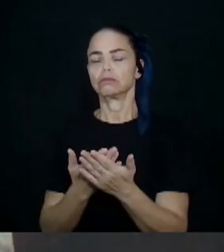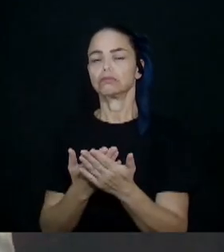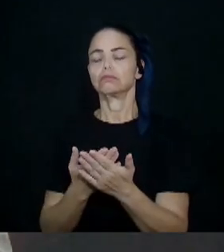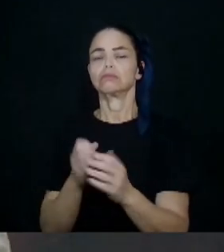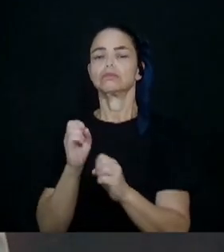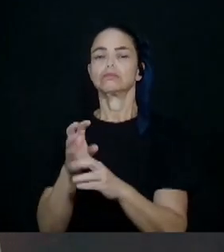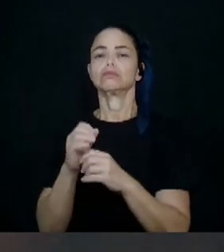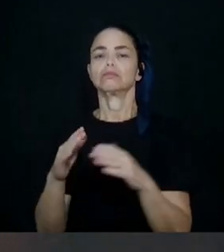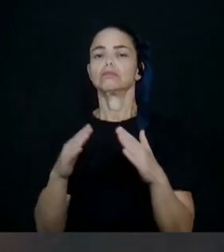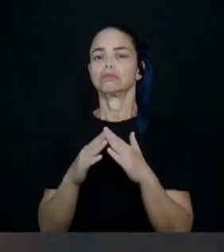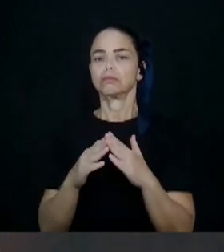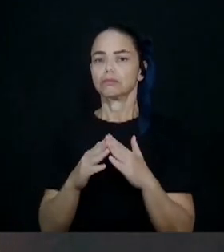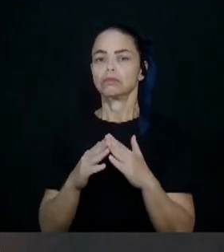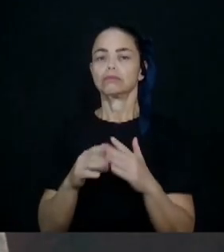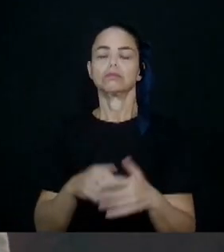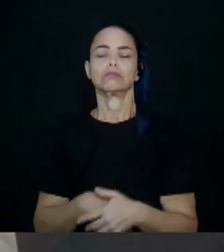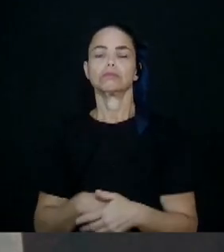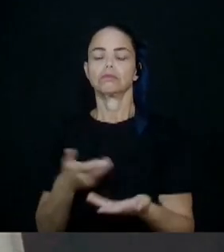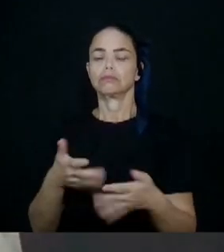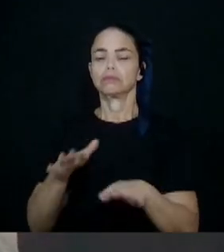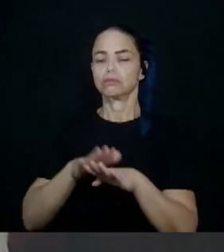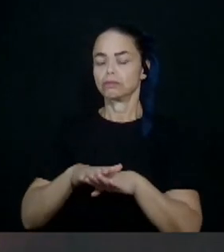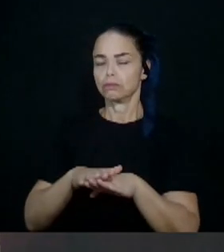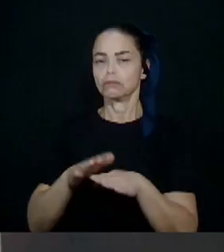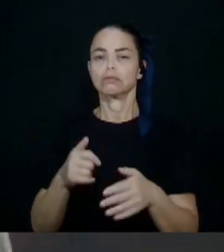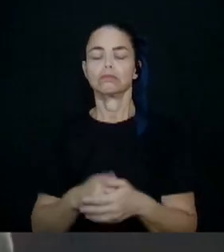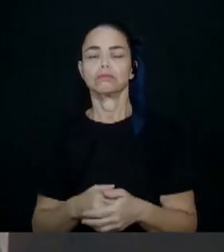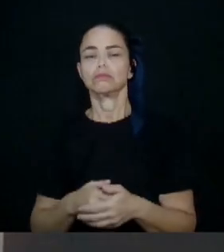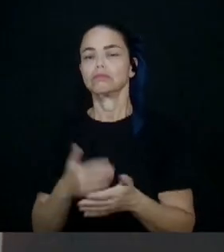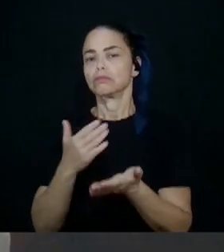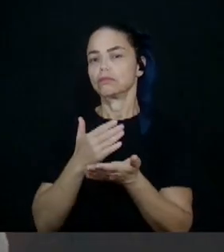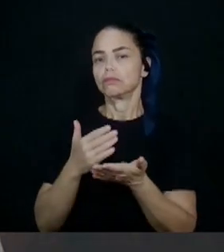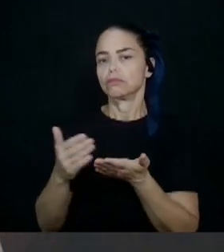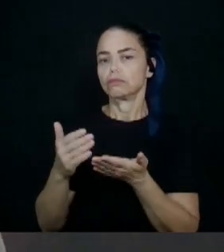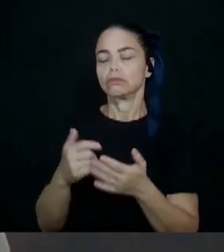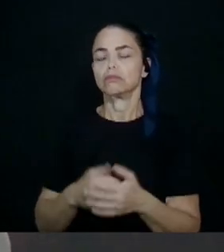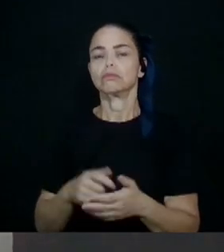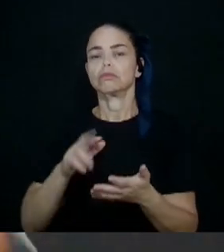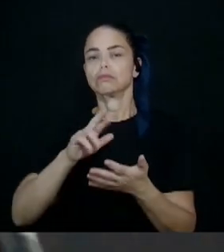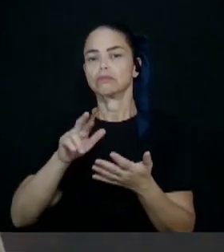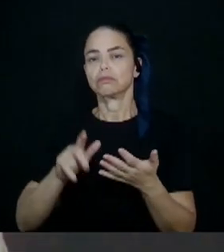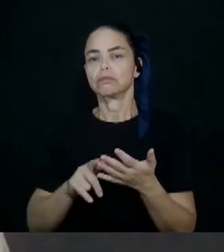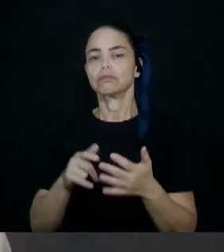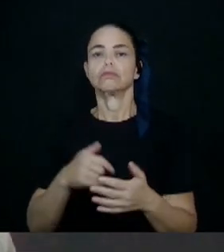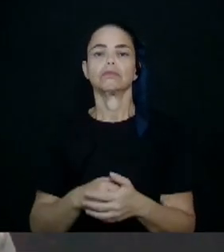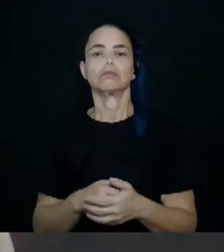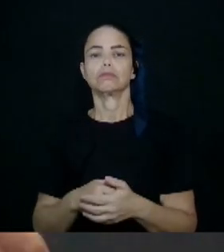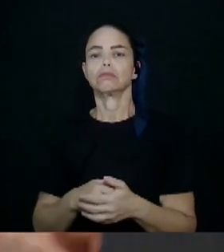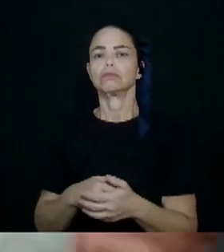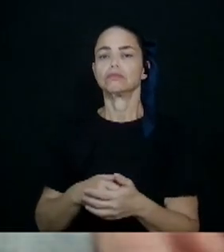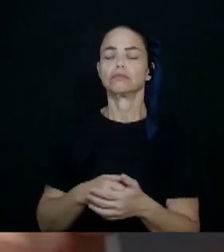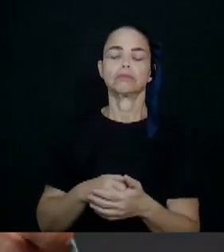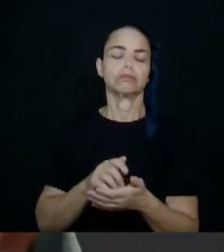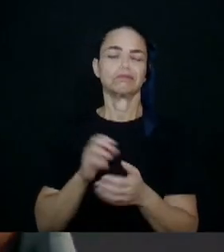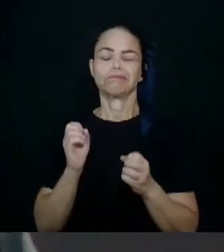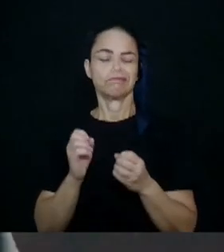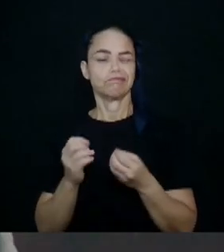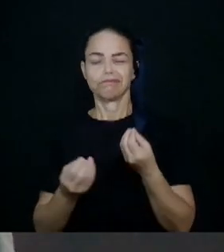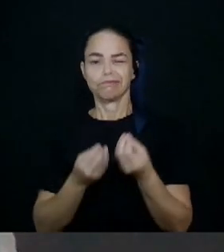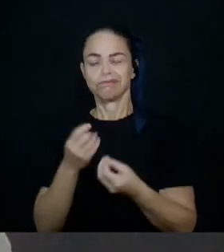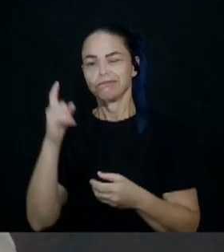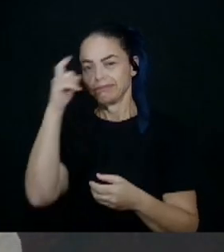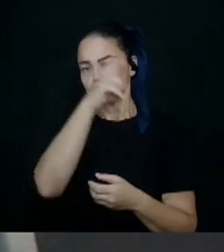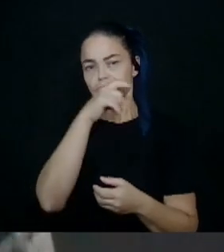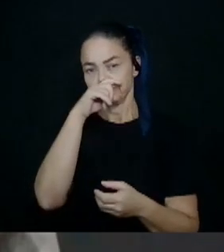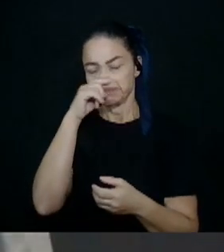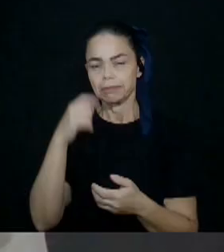Exatamente. Escola é inclusão. Então, quer dizer, começa... Porque nós temos várias partes destroçadas. Então, é difícil. Então, o que eu